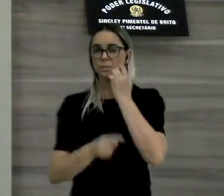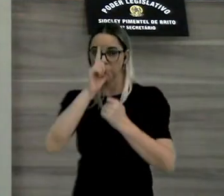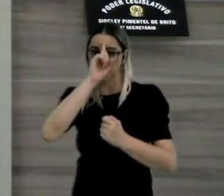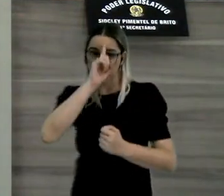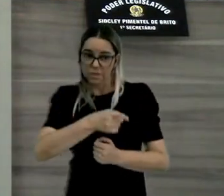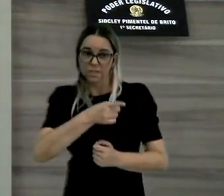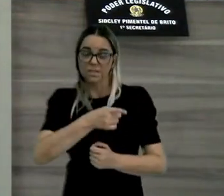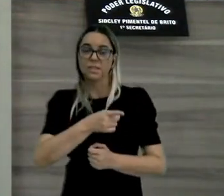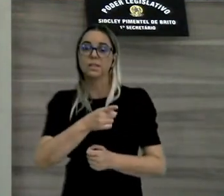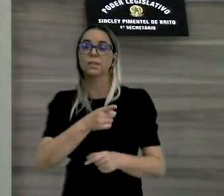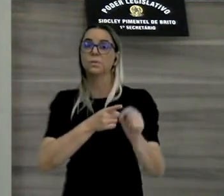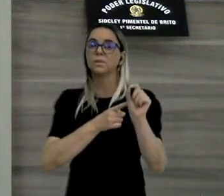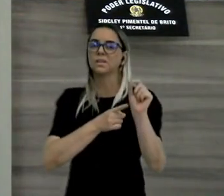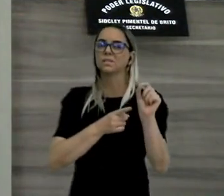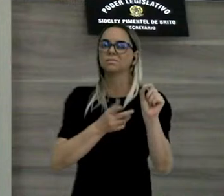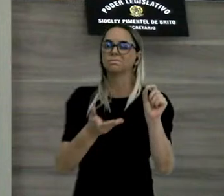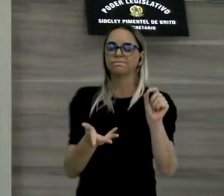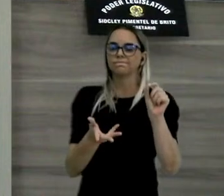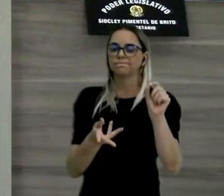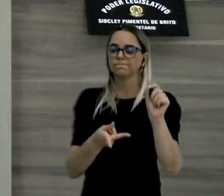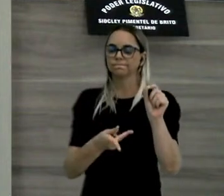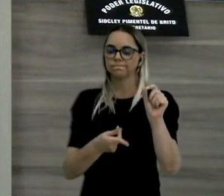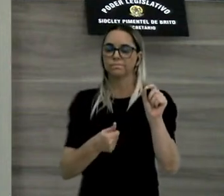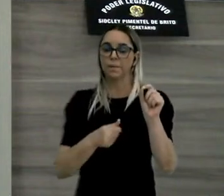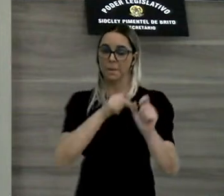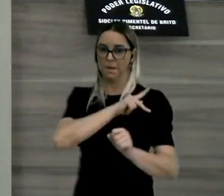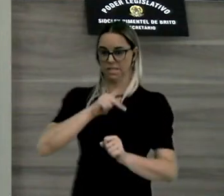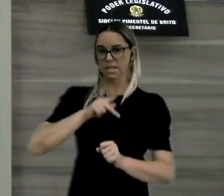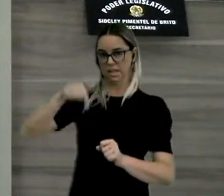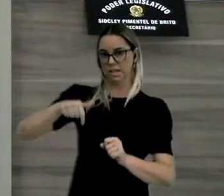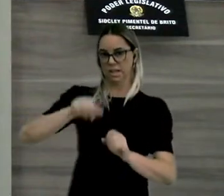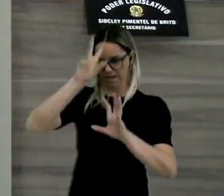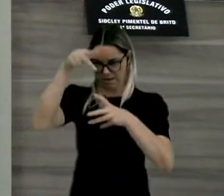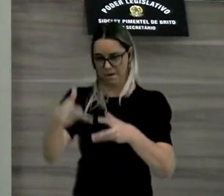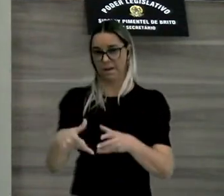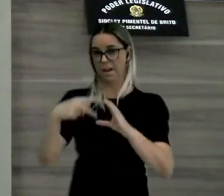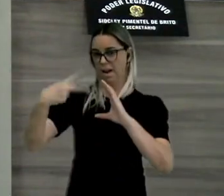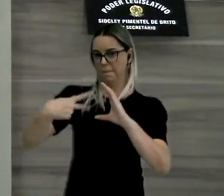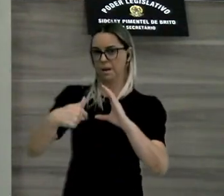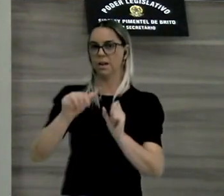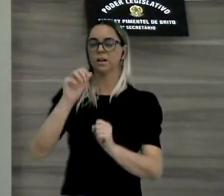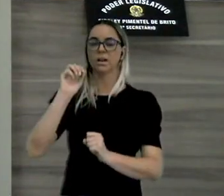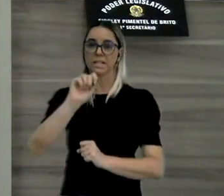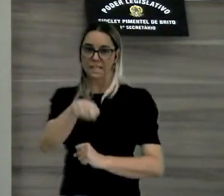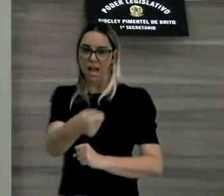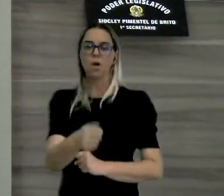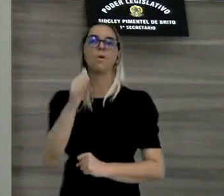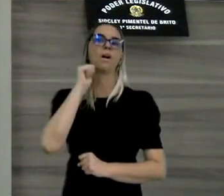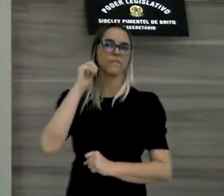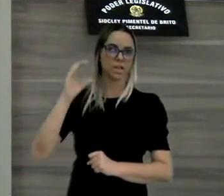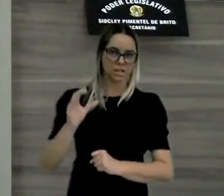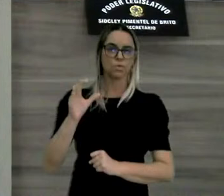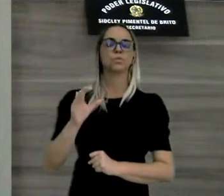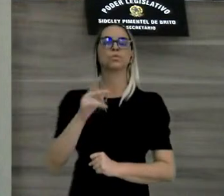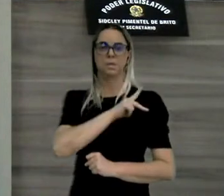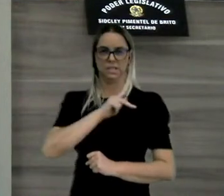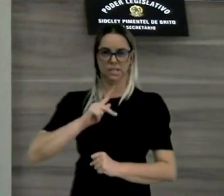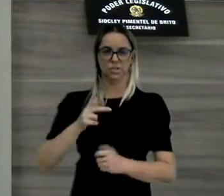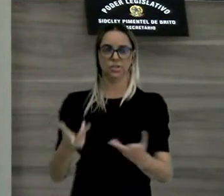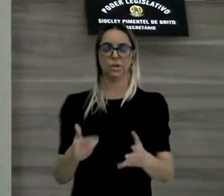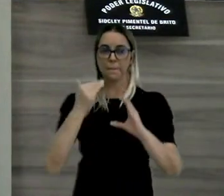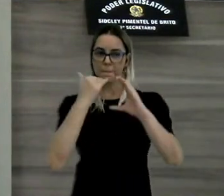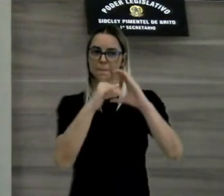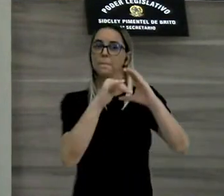ordem do Extremo do excelentíssimo presidente da Câmara Municipal de São bent Vereador avanildo Sebastião Cavalcante encaminho em